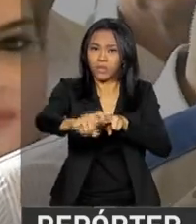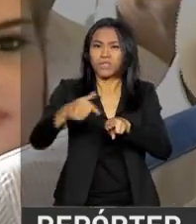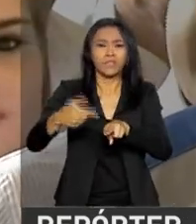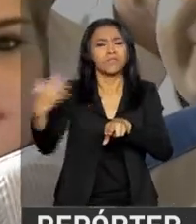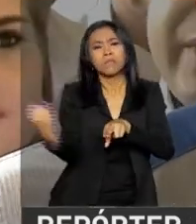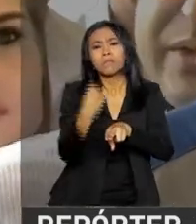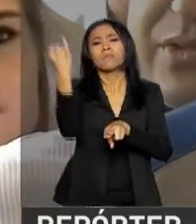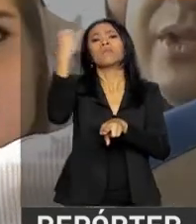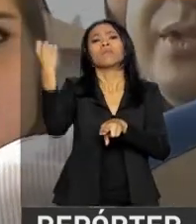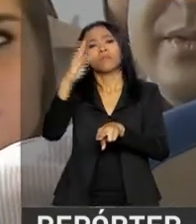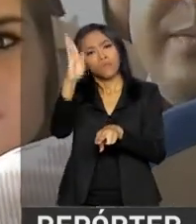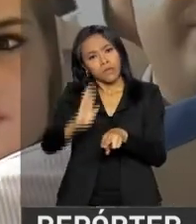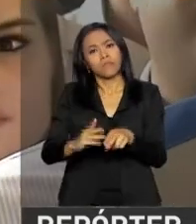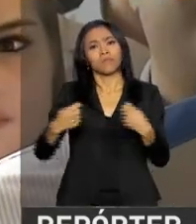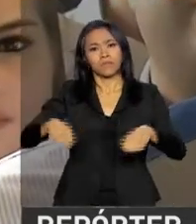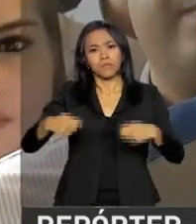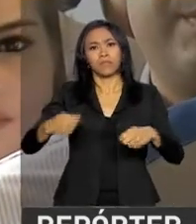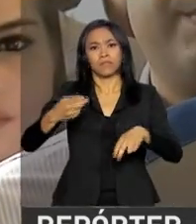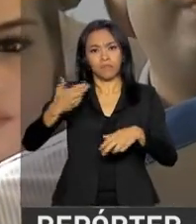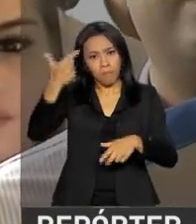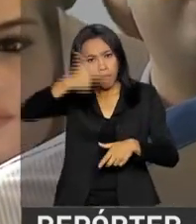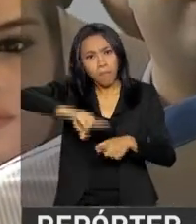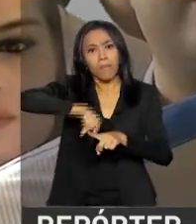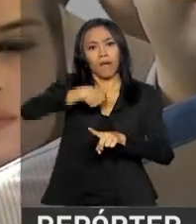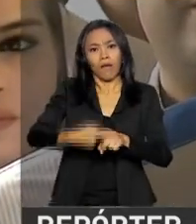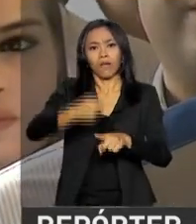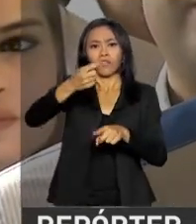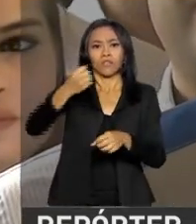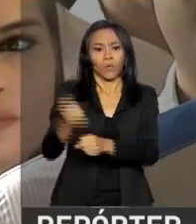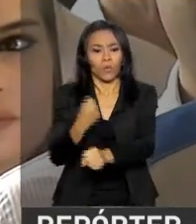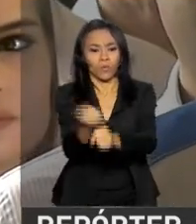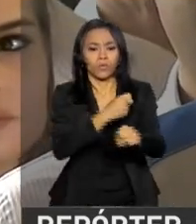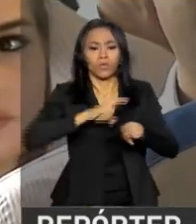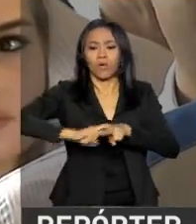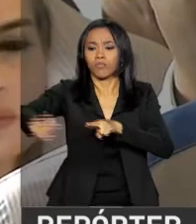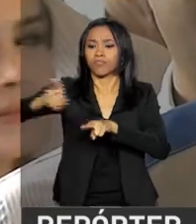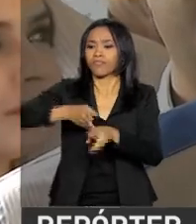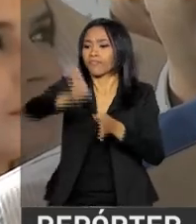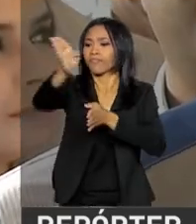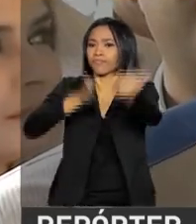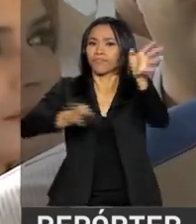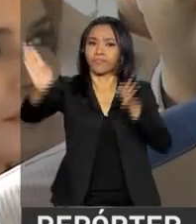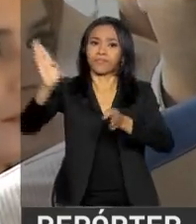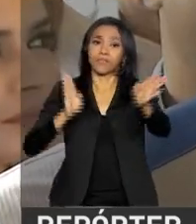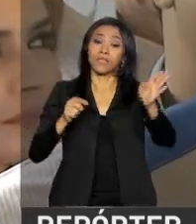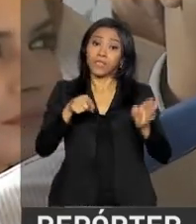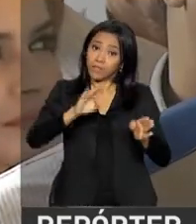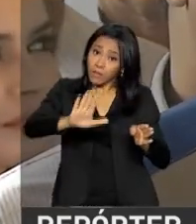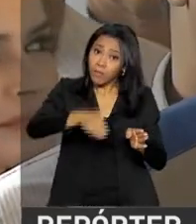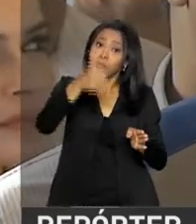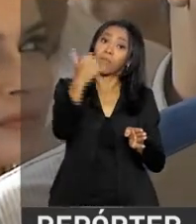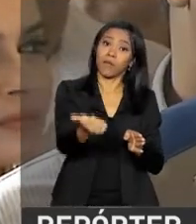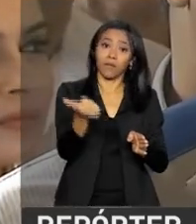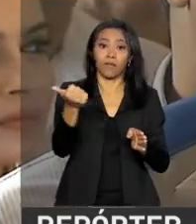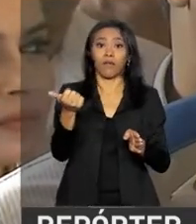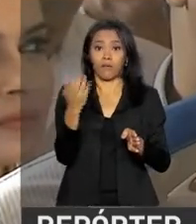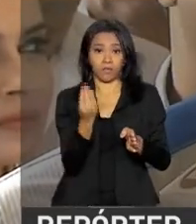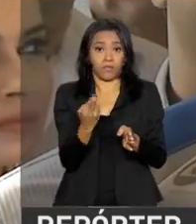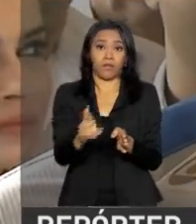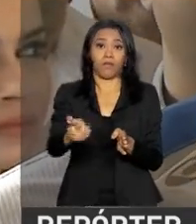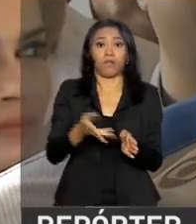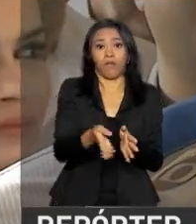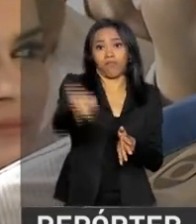temos brasil precisa investir muito em ferrovia e isso vai claro é melhorar é o fluxo nas nossas estradas afogar